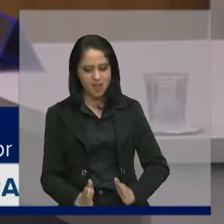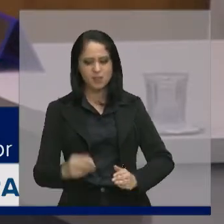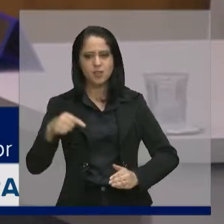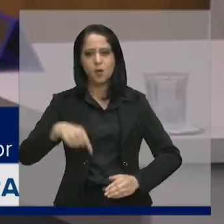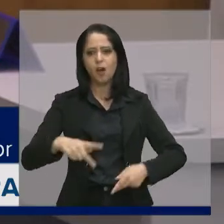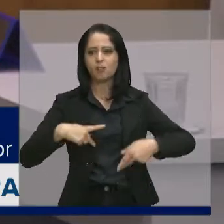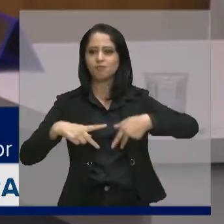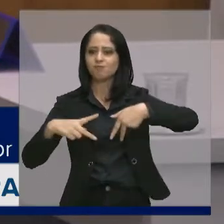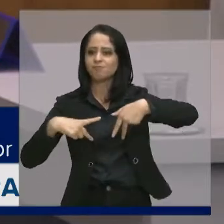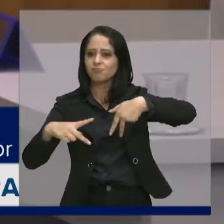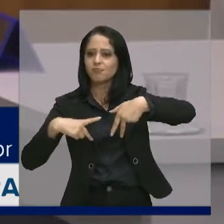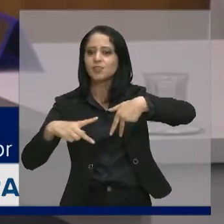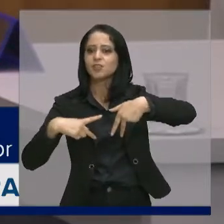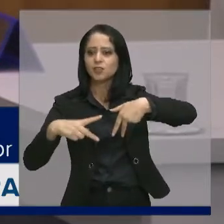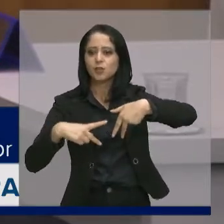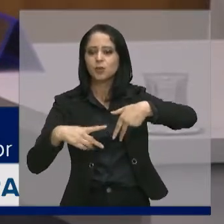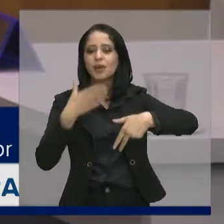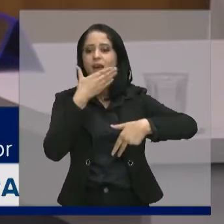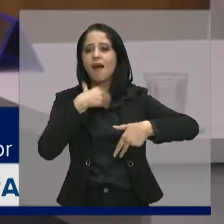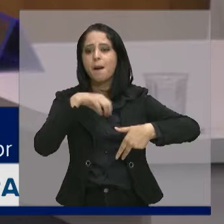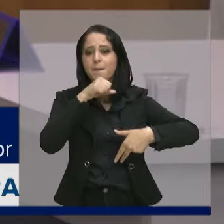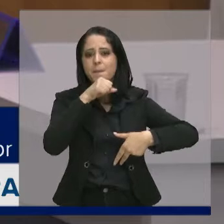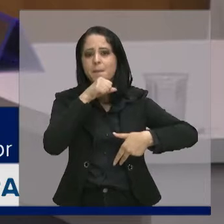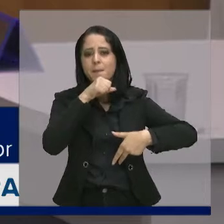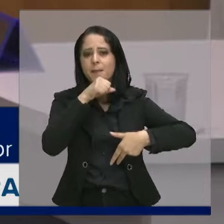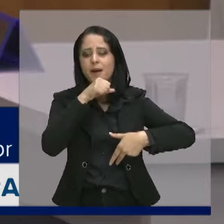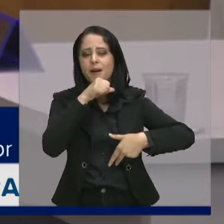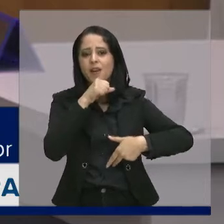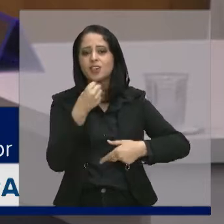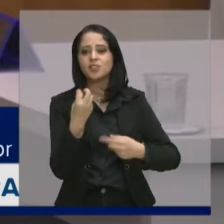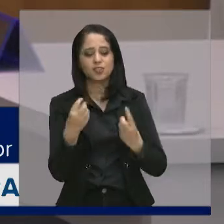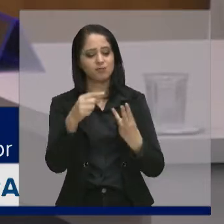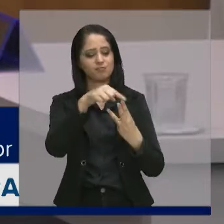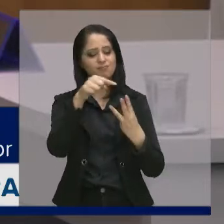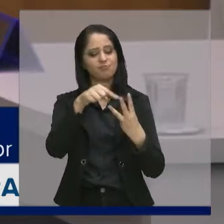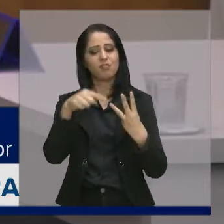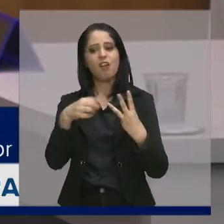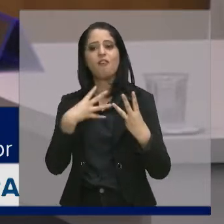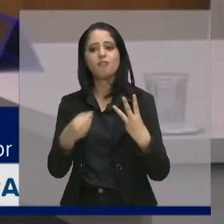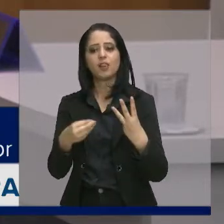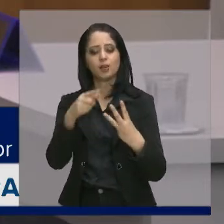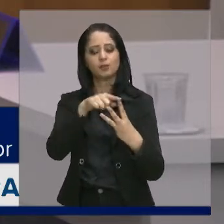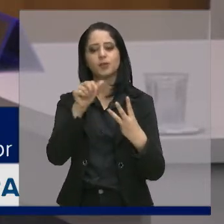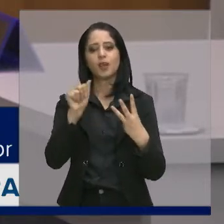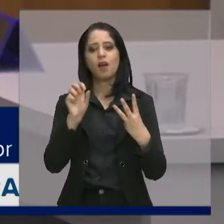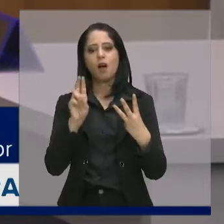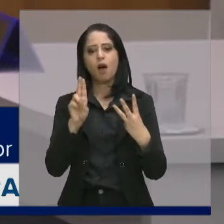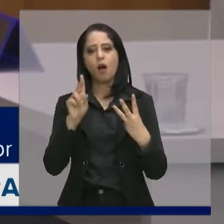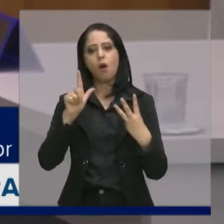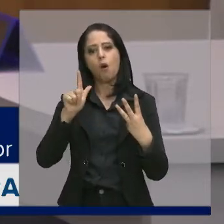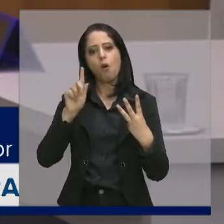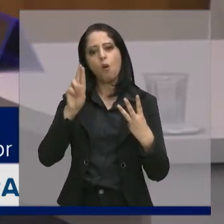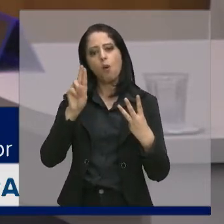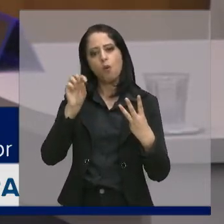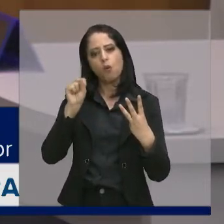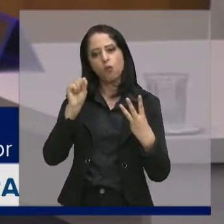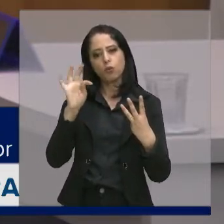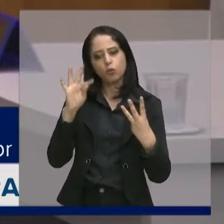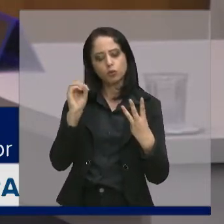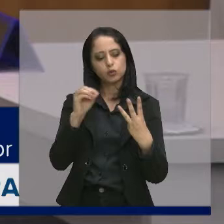Campos, joseense, pai de 3 filhos. Augusto, Thalissa,